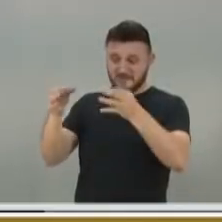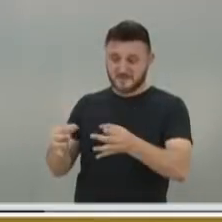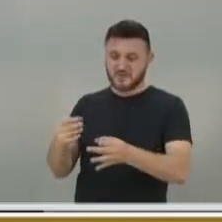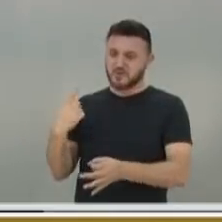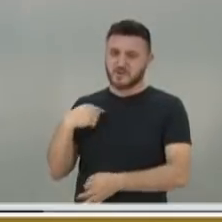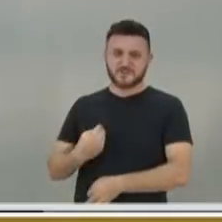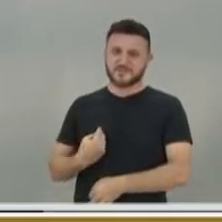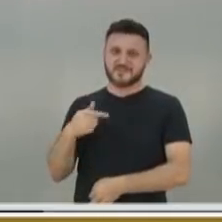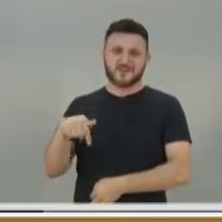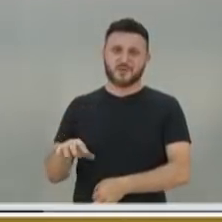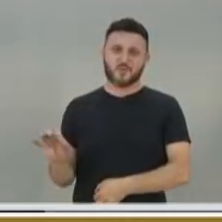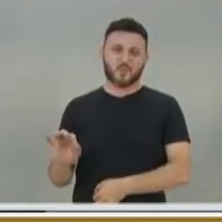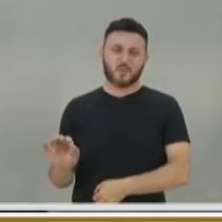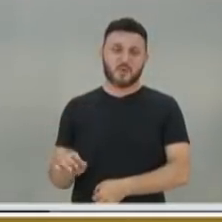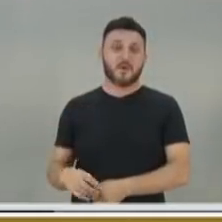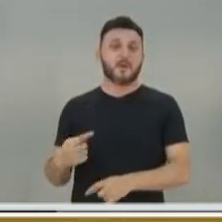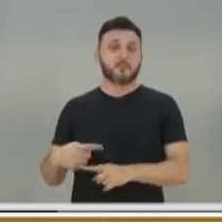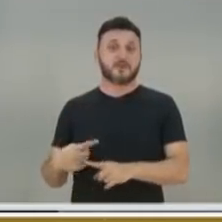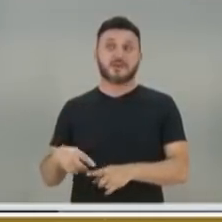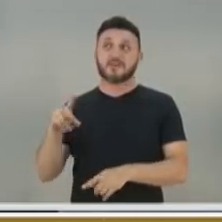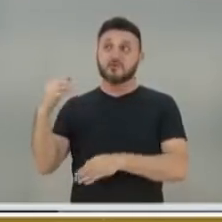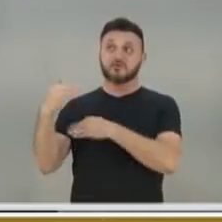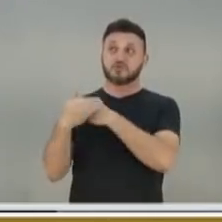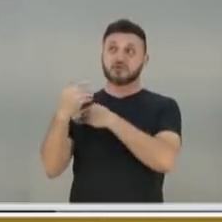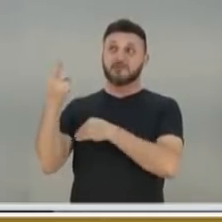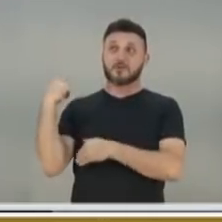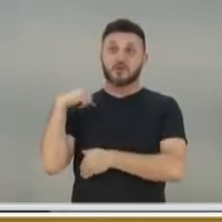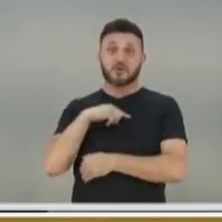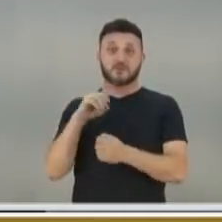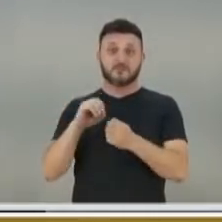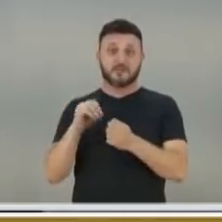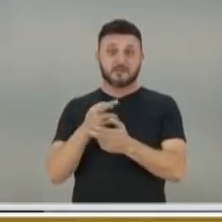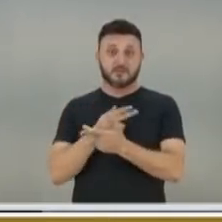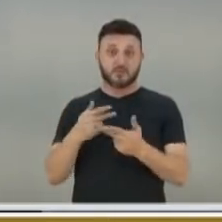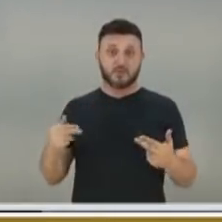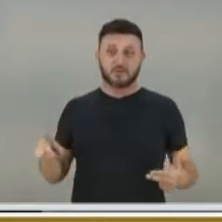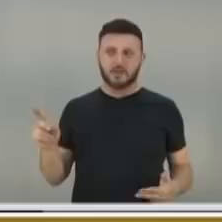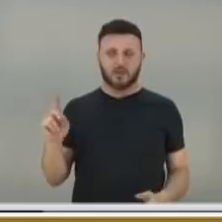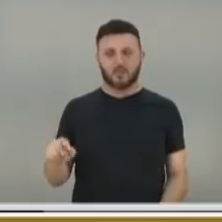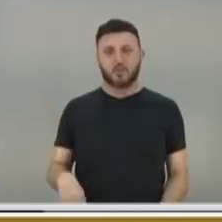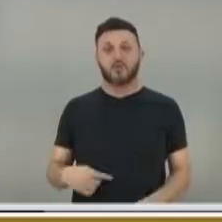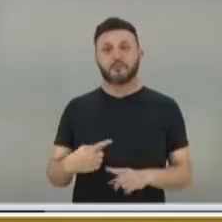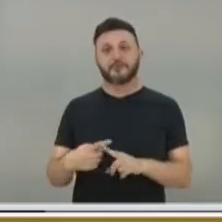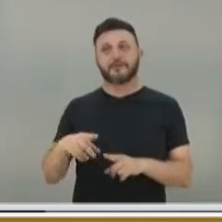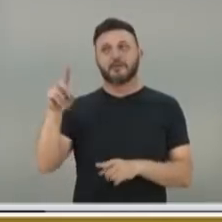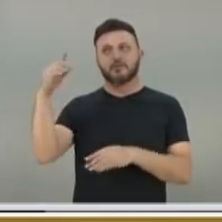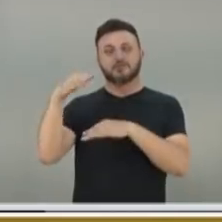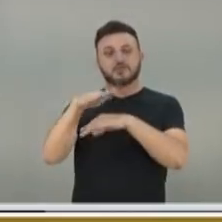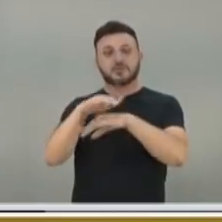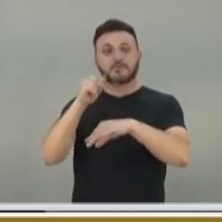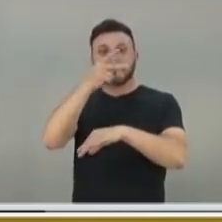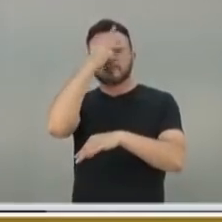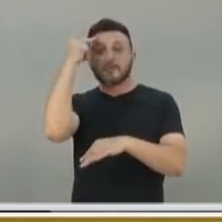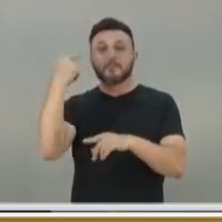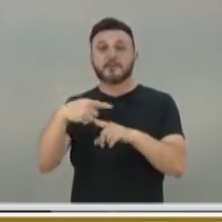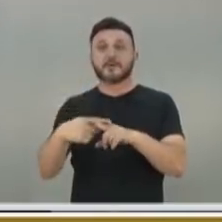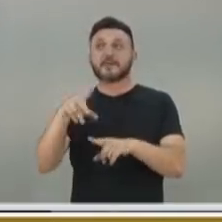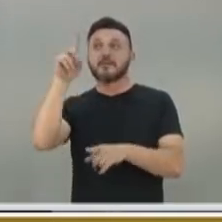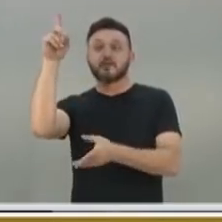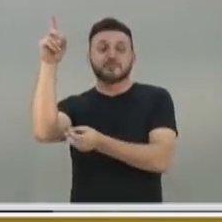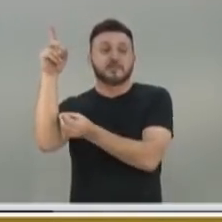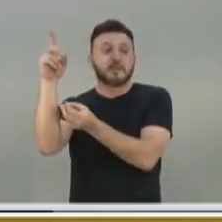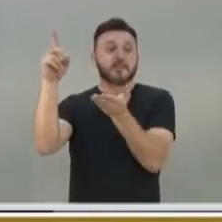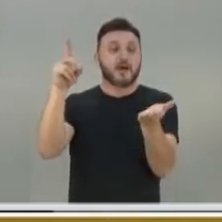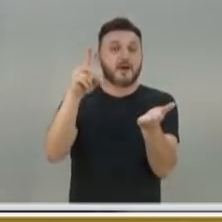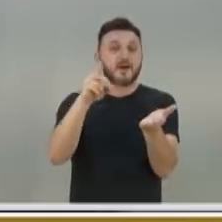nos chama por aquilo que nós fizemos. Deus, quando chama alguém, Ele chama porque Ele vê o que você pode